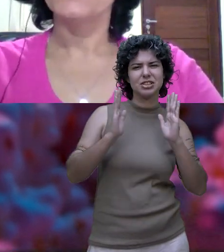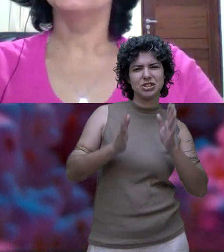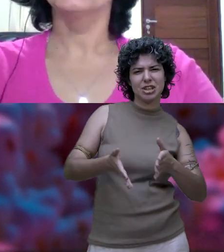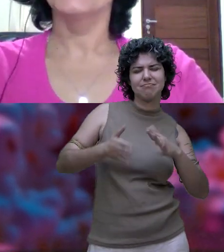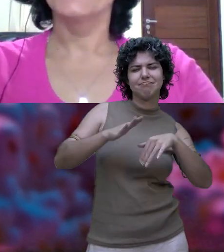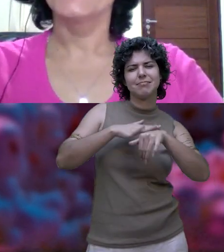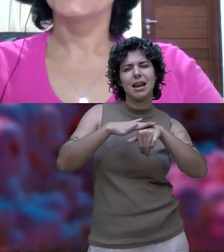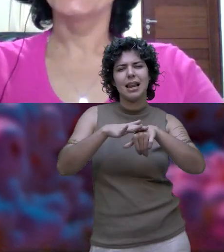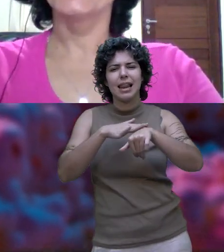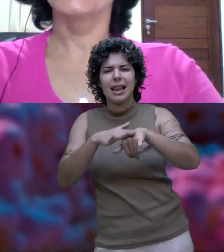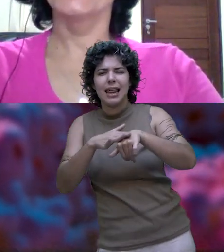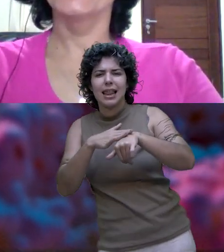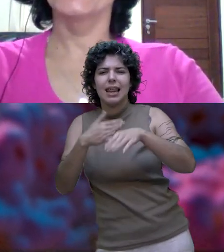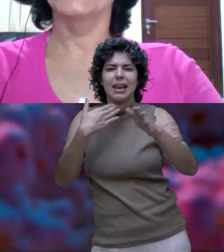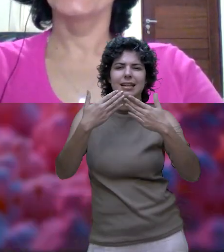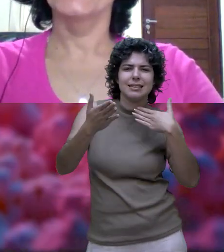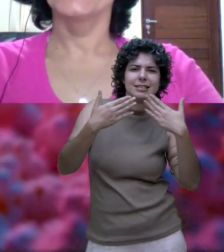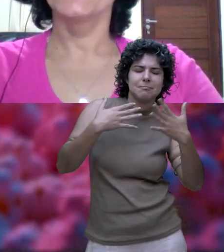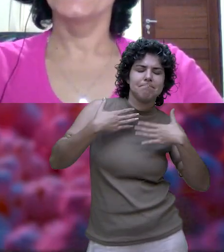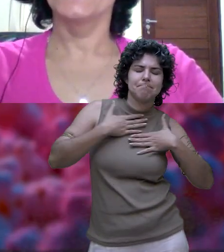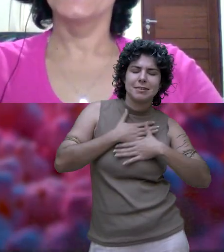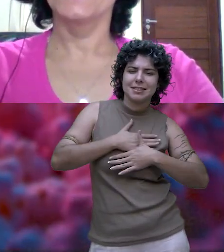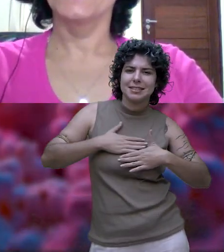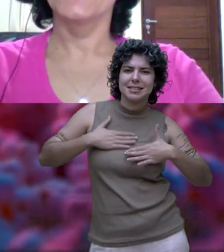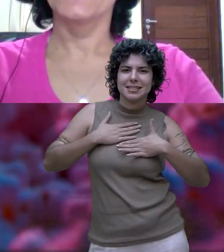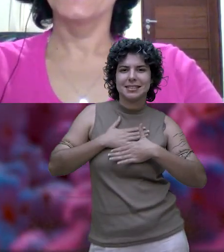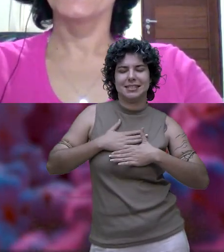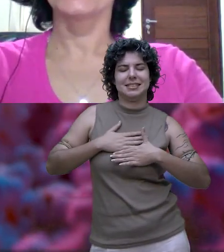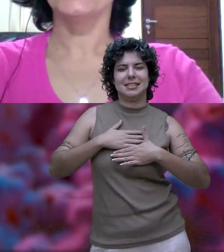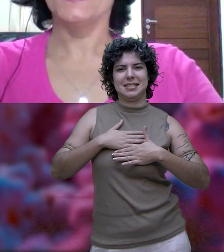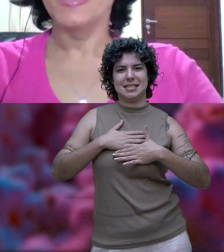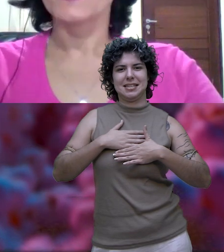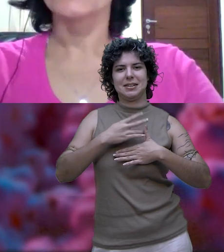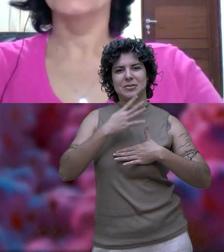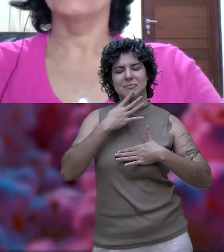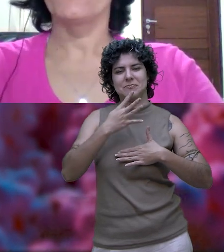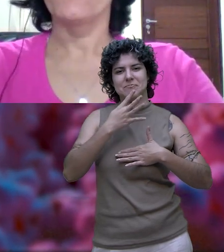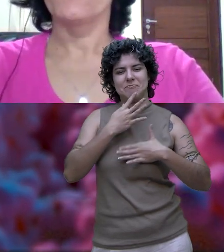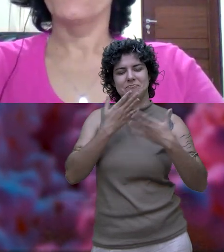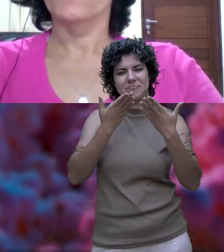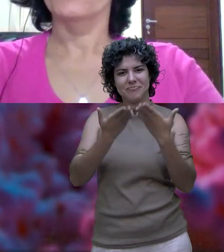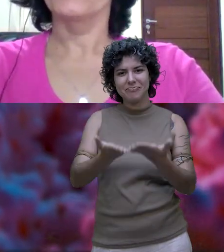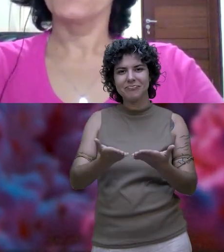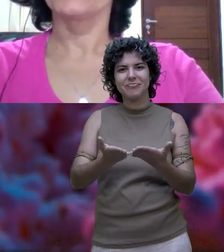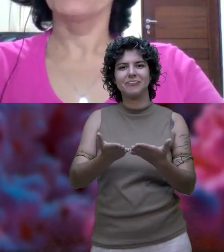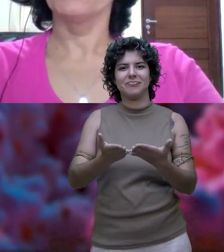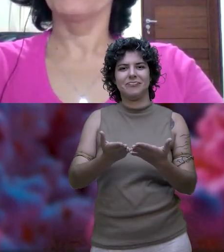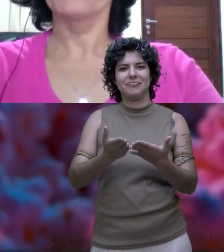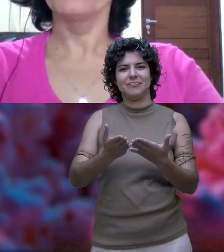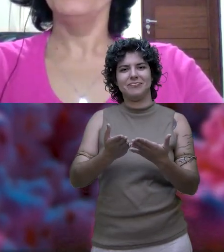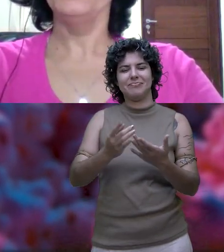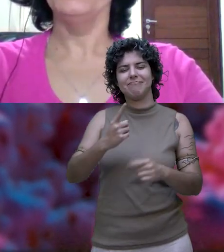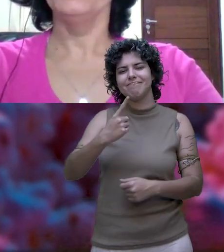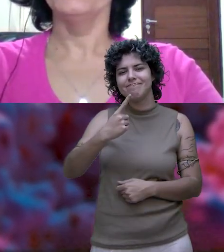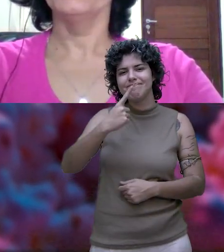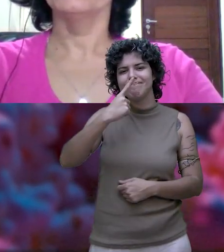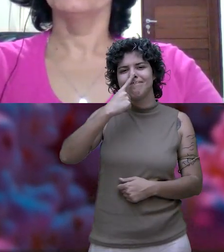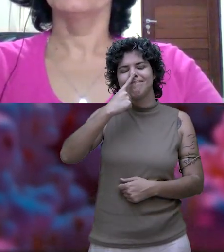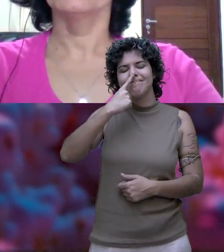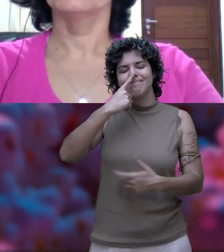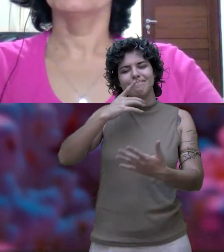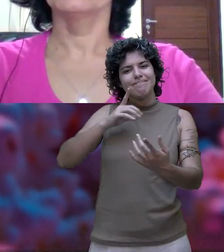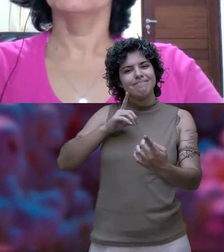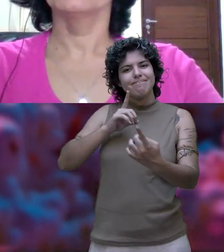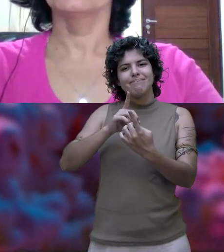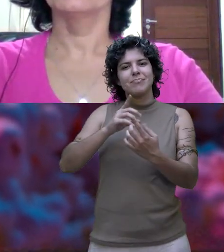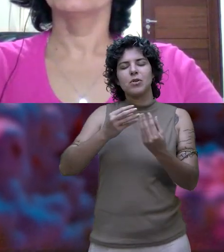fluiu muito bem. É um prazer gigante conhecer um pouco mais de você, né? Tá mais próxima. Como é que o pessoal te acha?